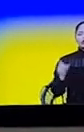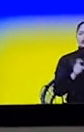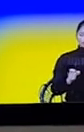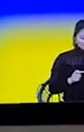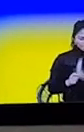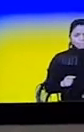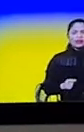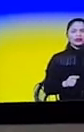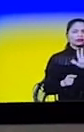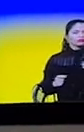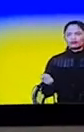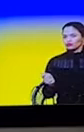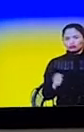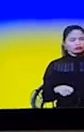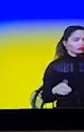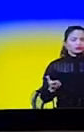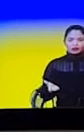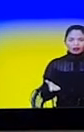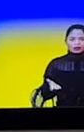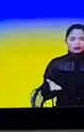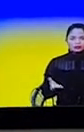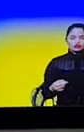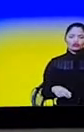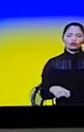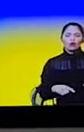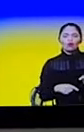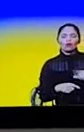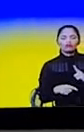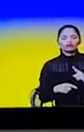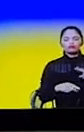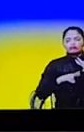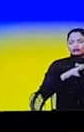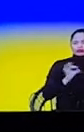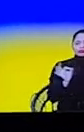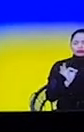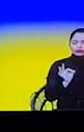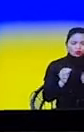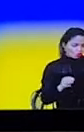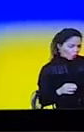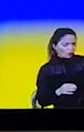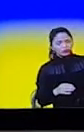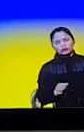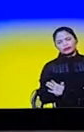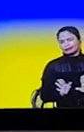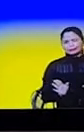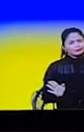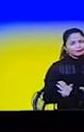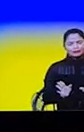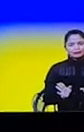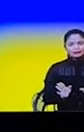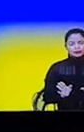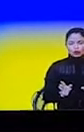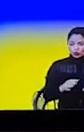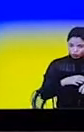Brasil, não dá para digitalizar o Brasil com asterisco. Não dá para digitar o Brasil exceto o Norte. Então a nossa política de frete